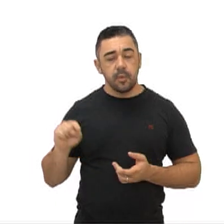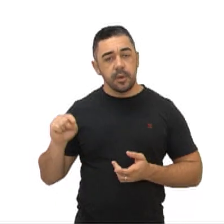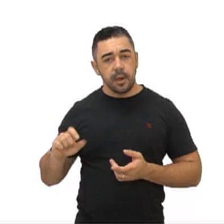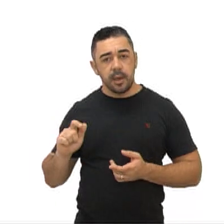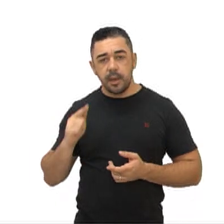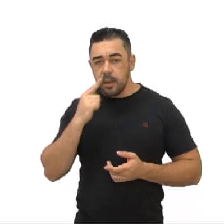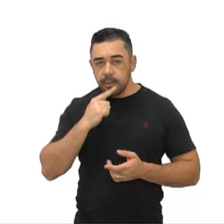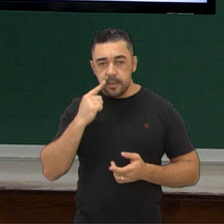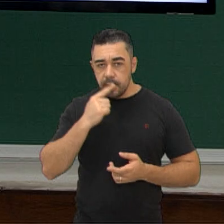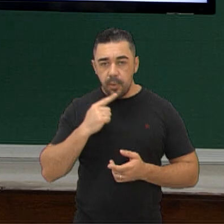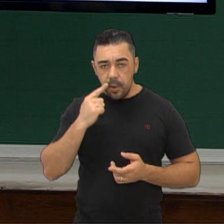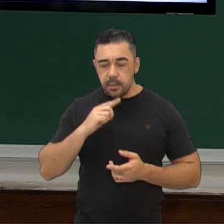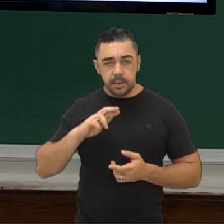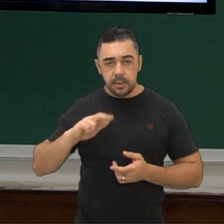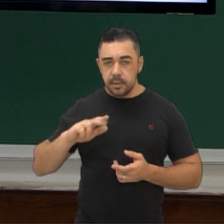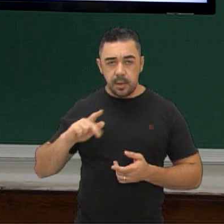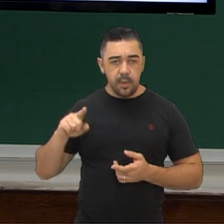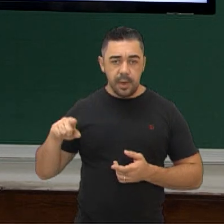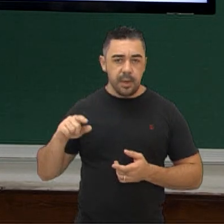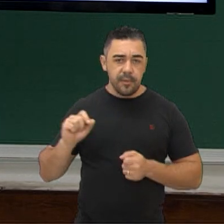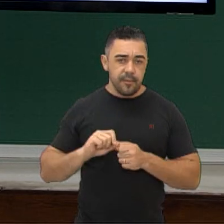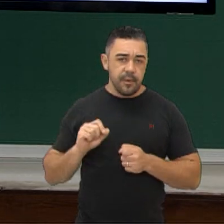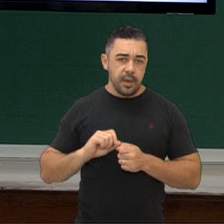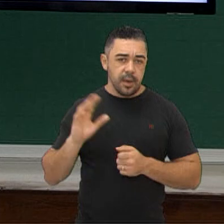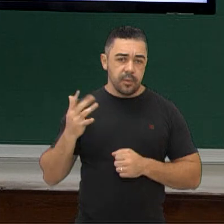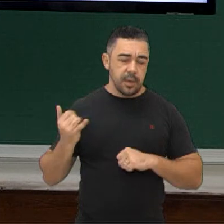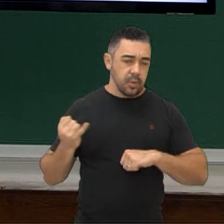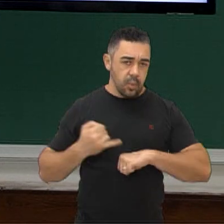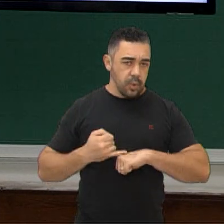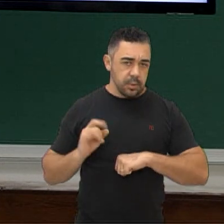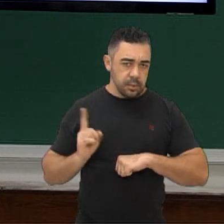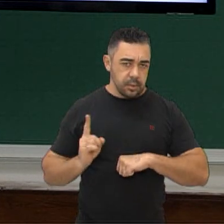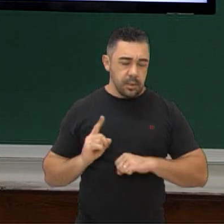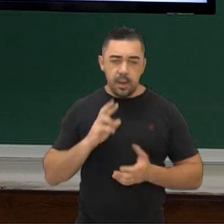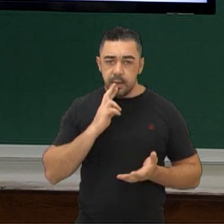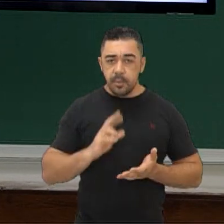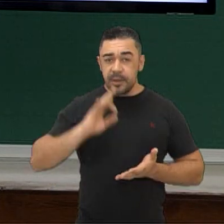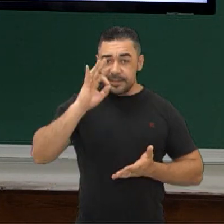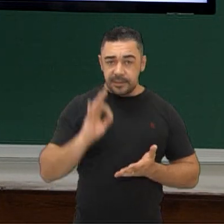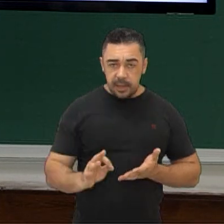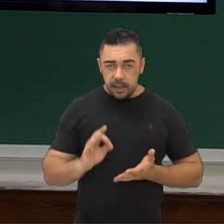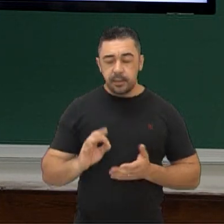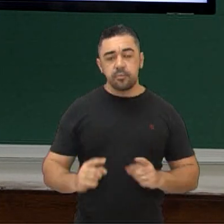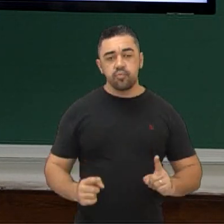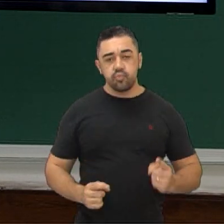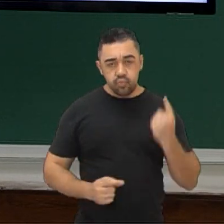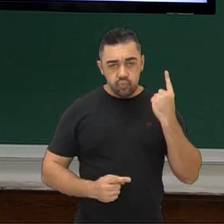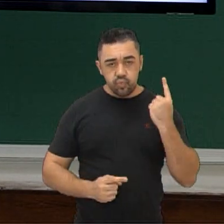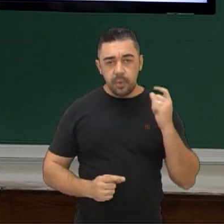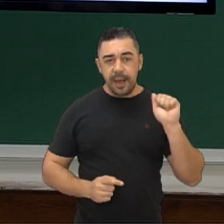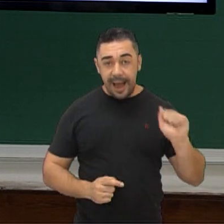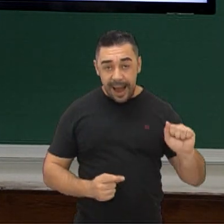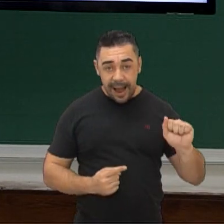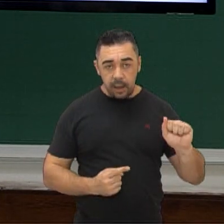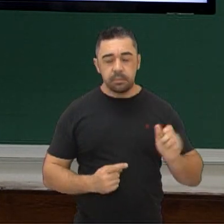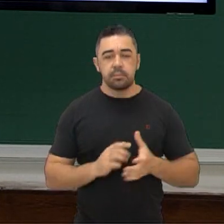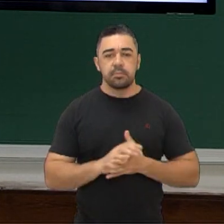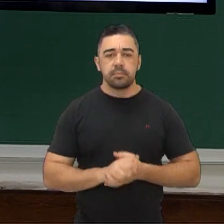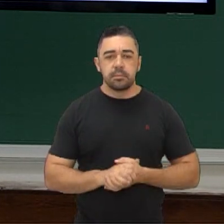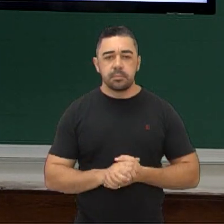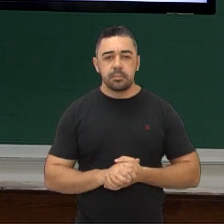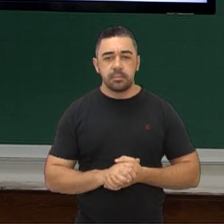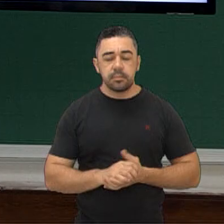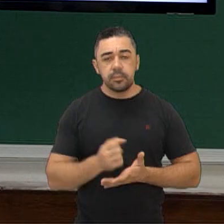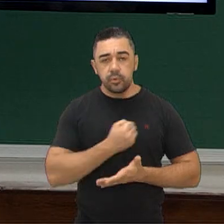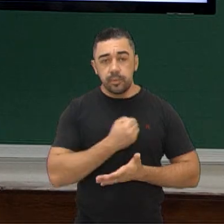glicose não é um composto que vai sofrer ionização. Então, a resposta correta é letra A. Vamos